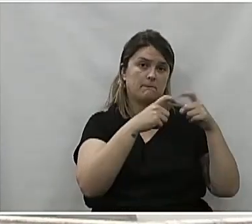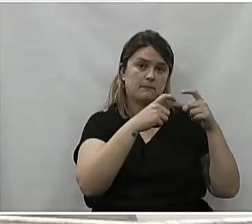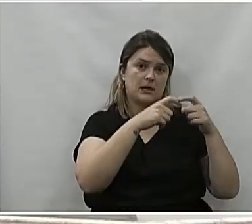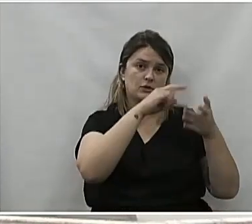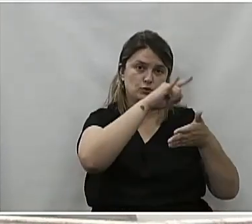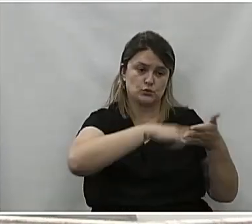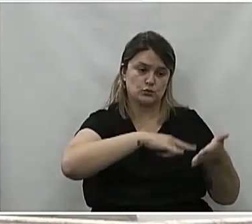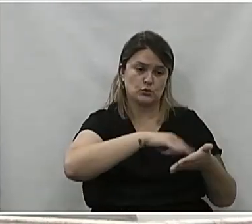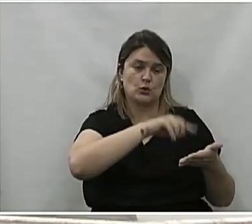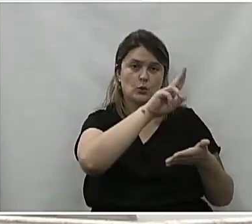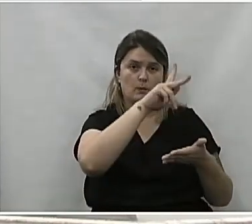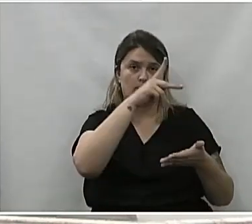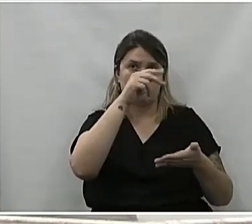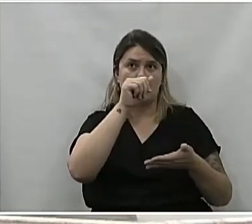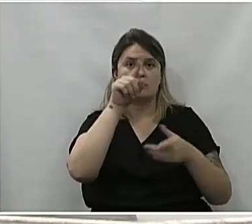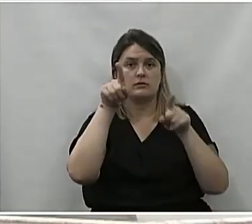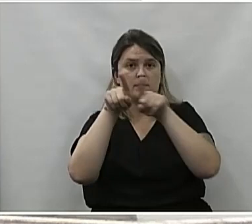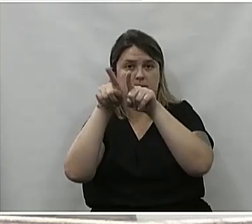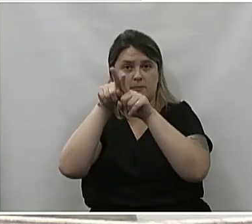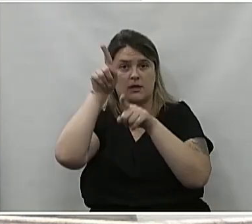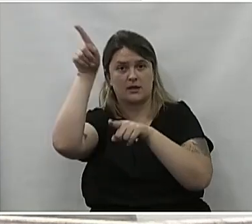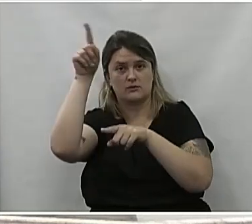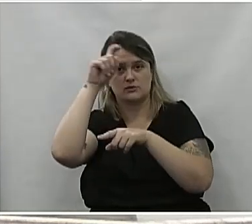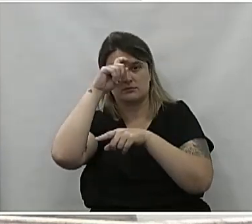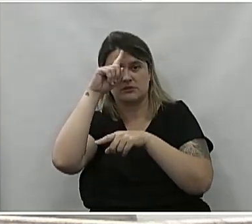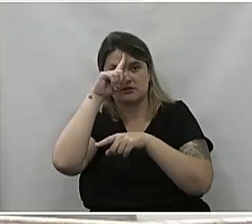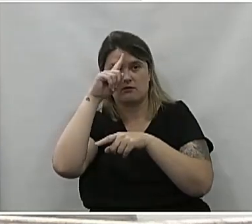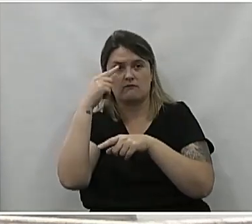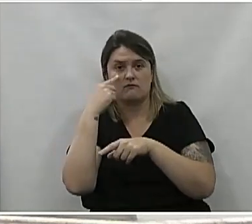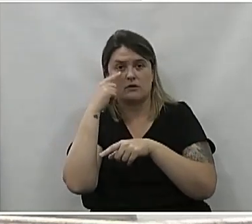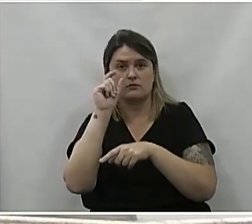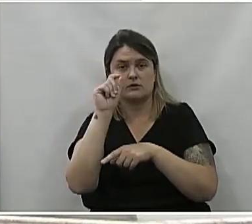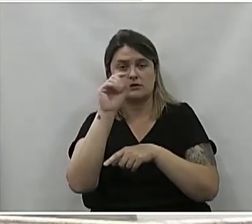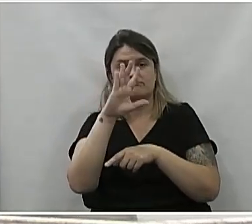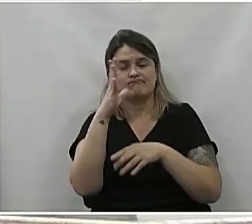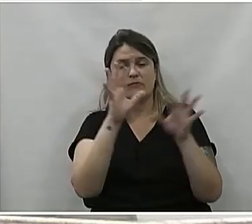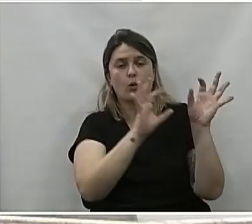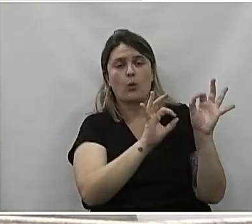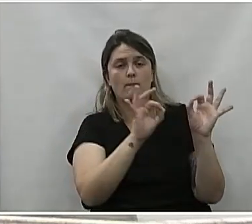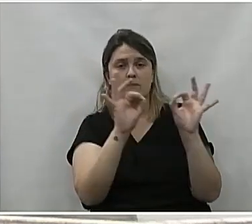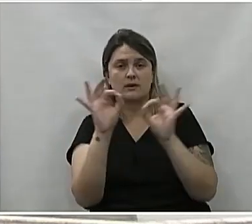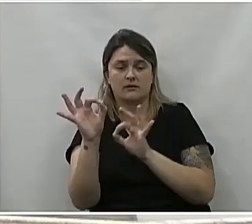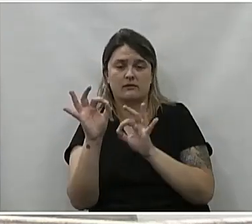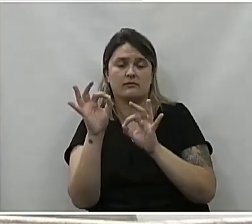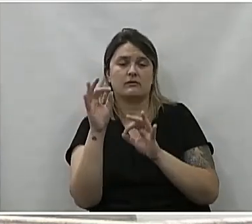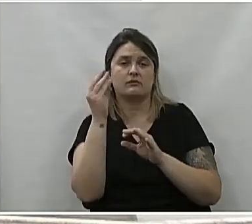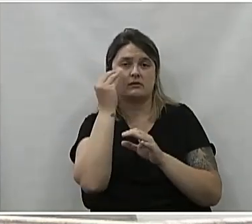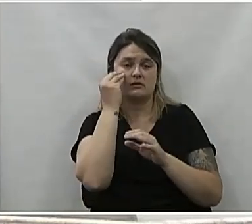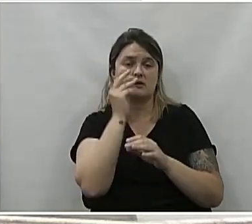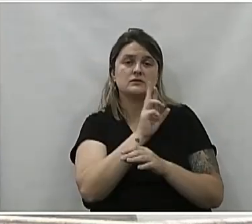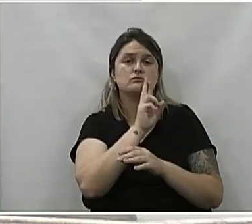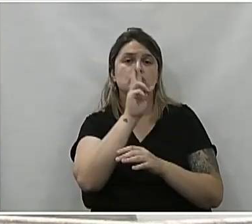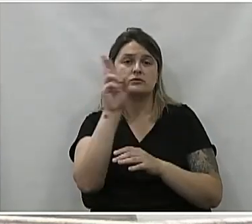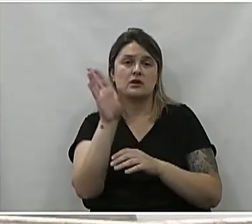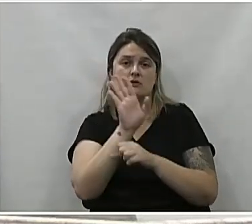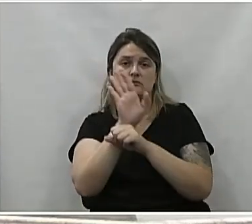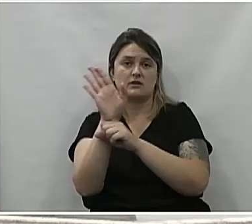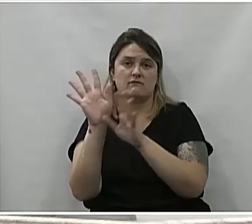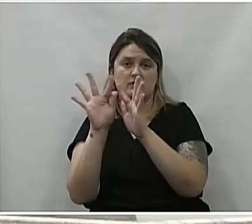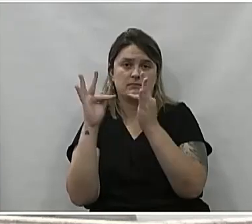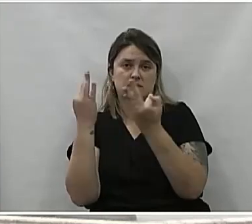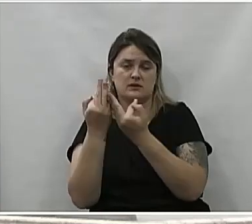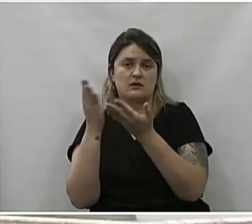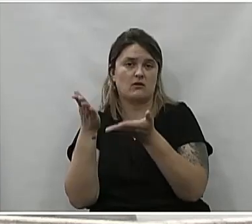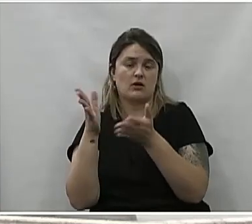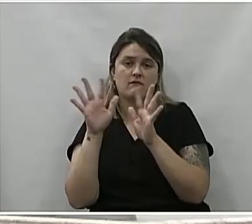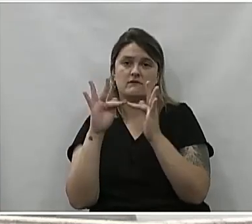UPA Do hospital Lá também Então nós estamos Nesse caso também Para buscar Trazer respostas A família Porque a família No